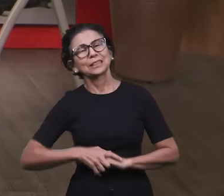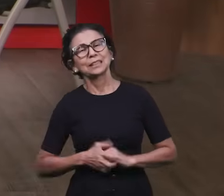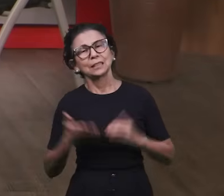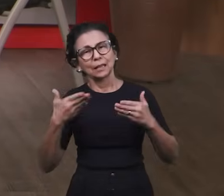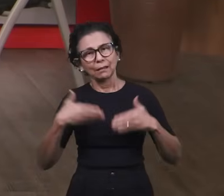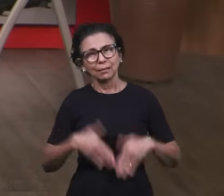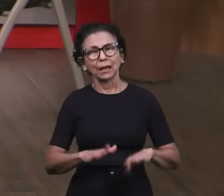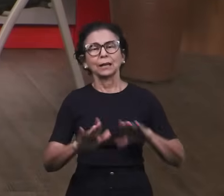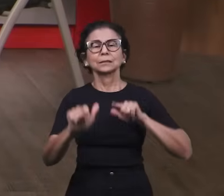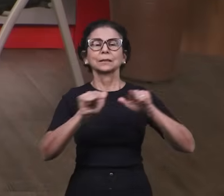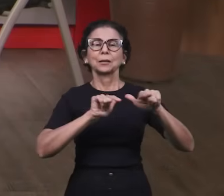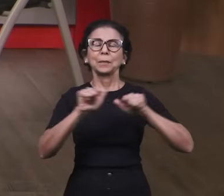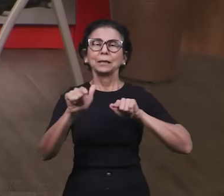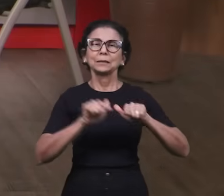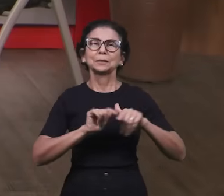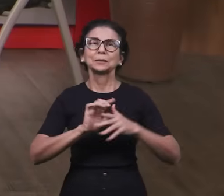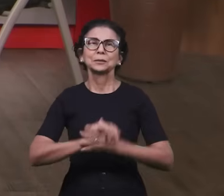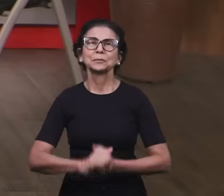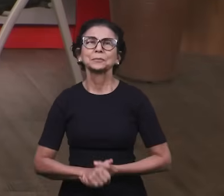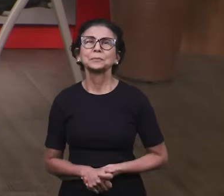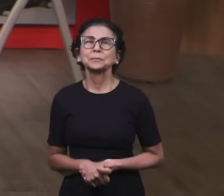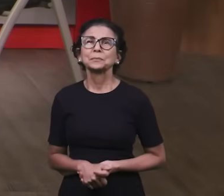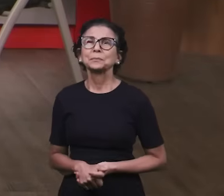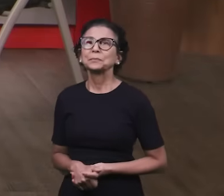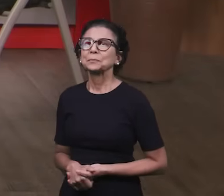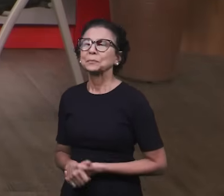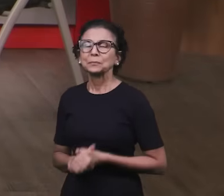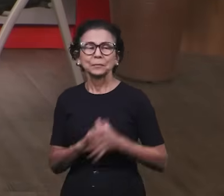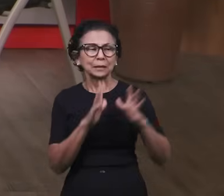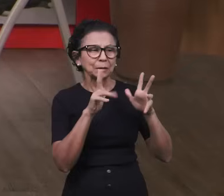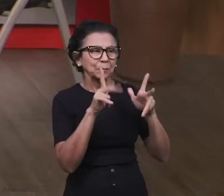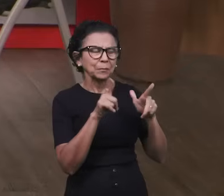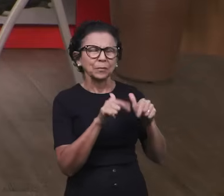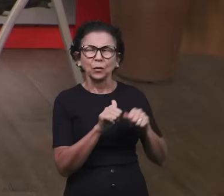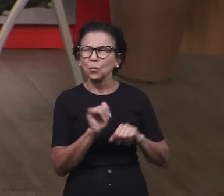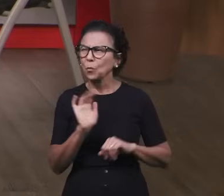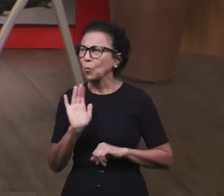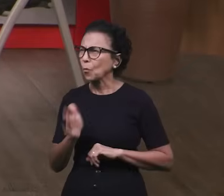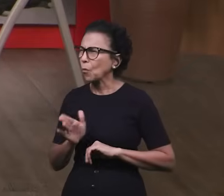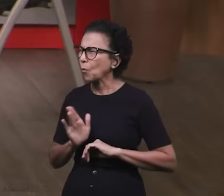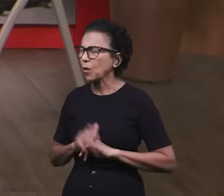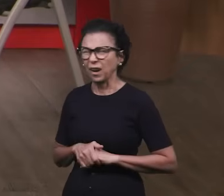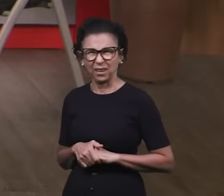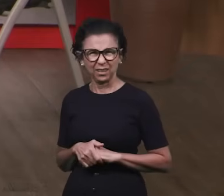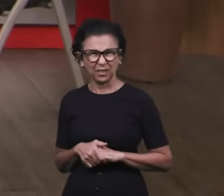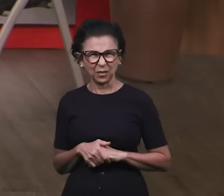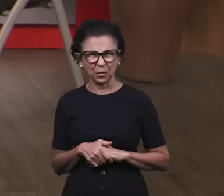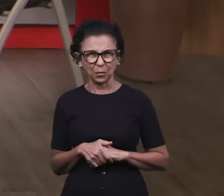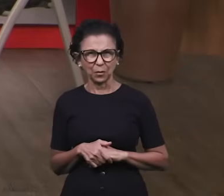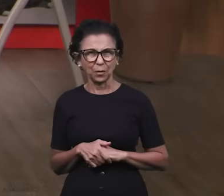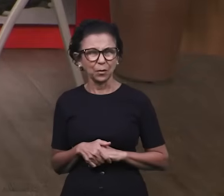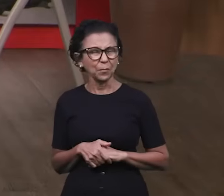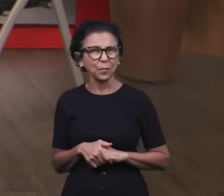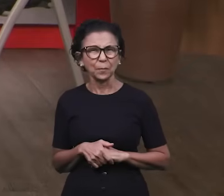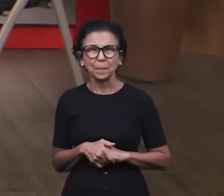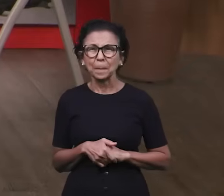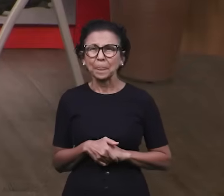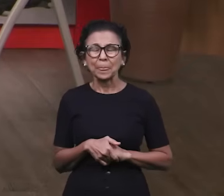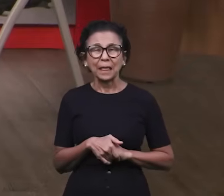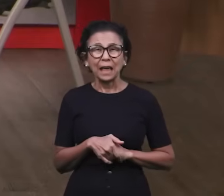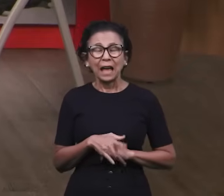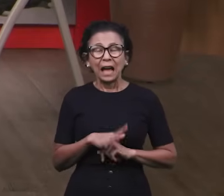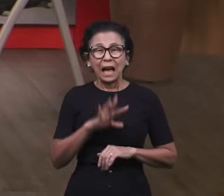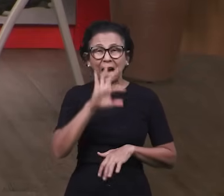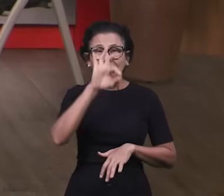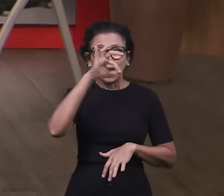ela não ferrou, ela tem o ferrão. Mas ela não tem veneno. Se ela te picar, não tem veneno nenhum. Não dói nada. Não dói